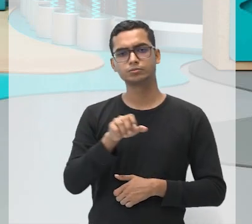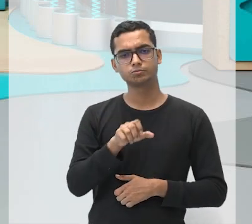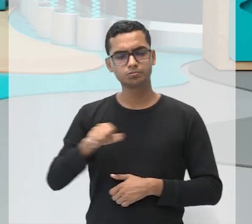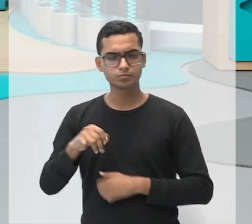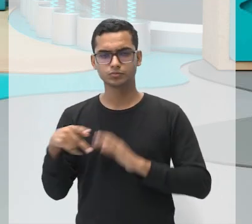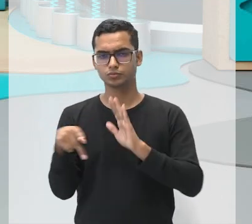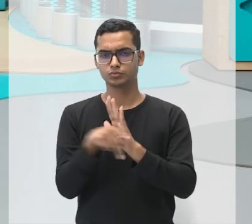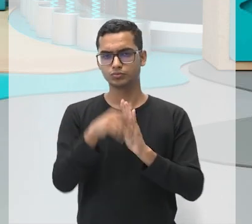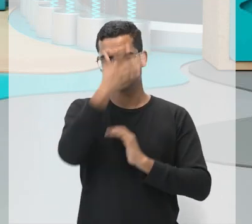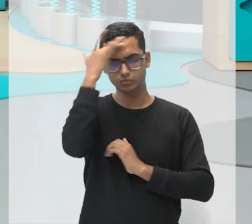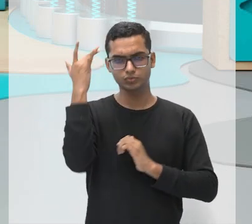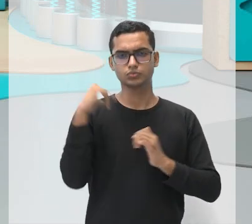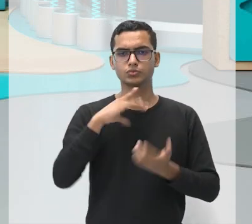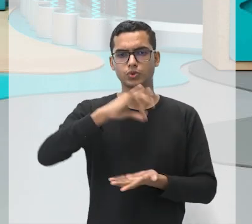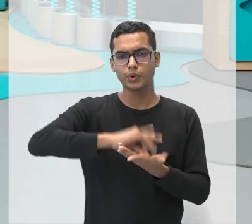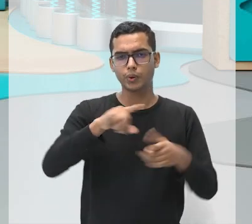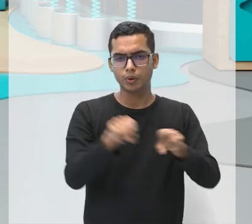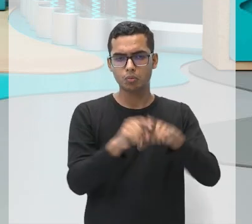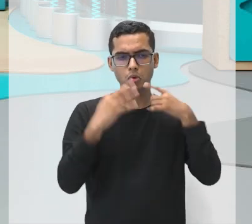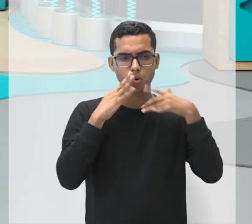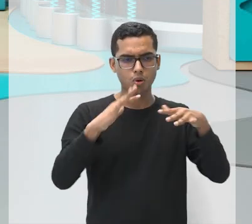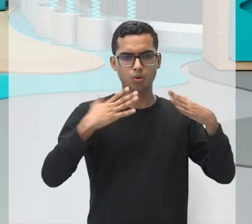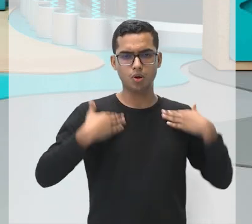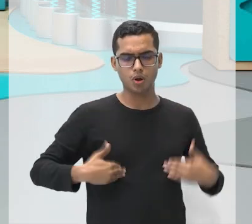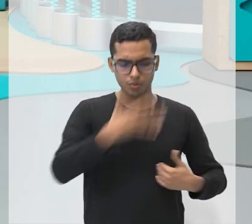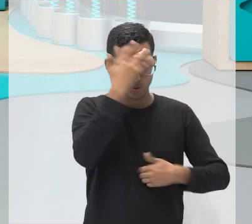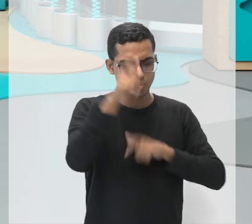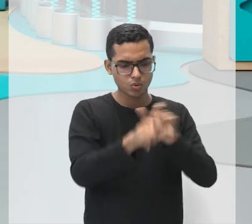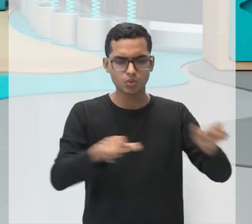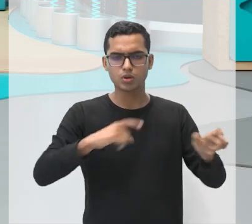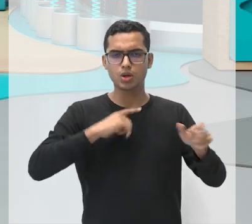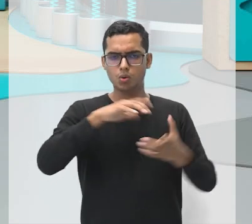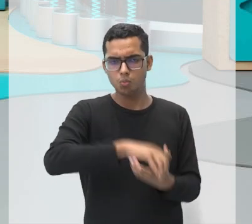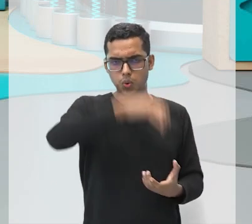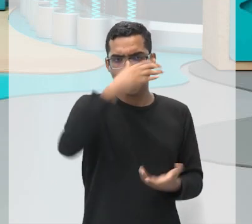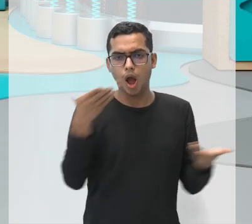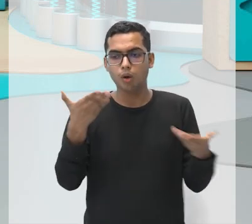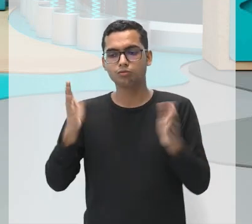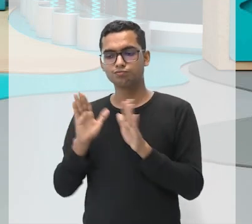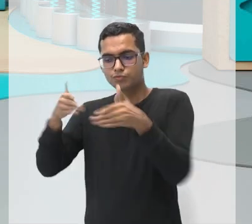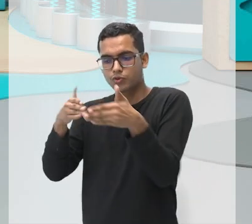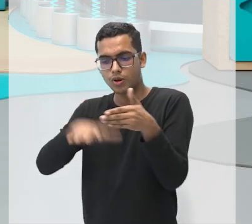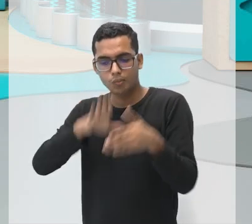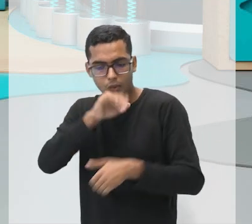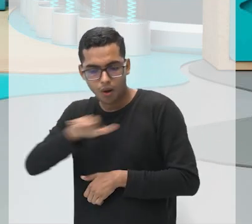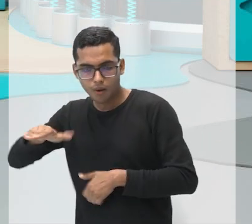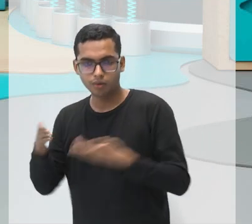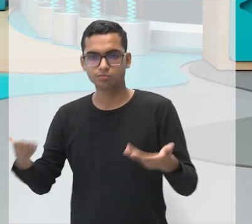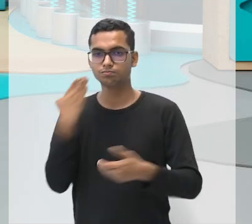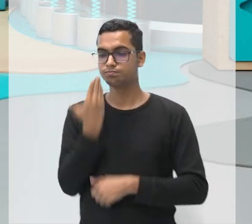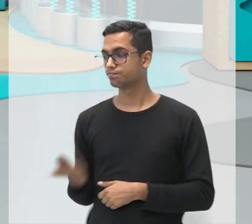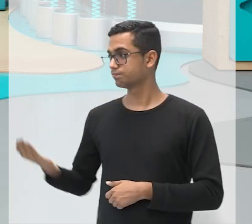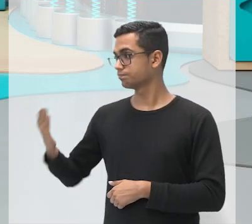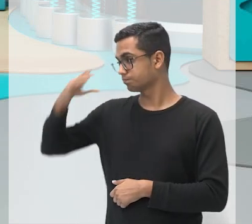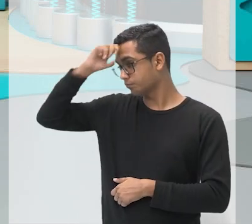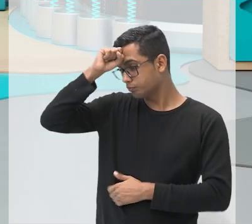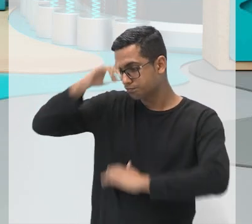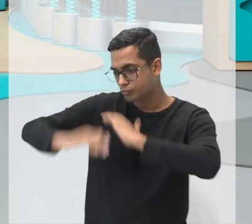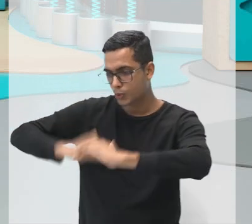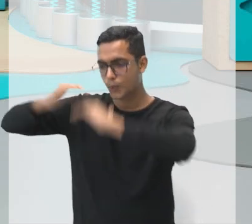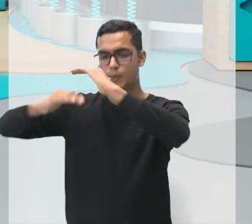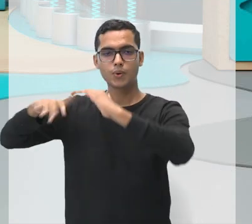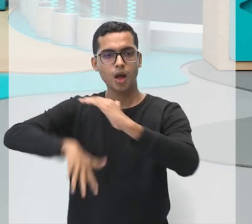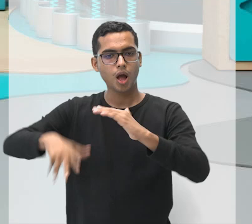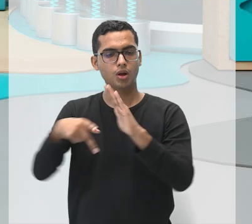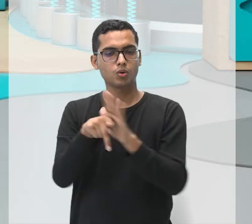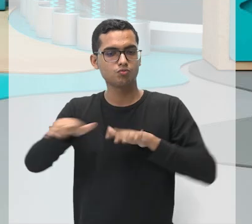desenvolvimento elevada, imagina a aplicabilidade disso em crianças que estão desenvolvendo ali todos os